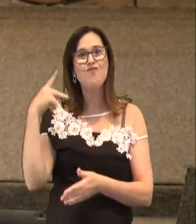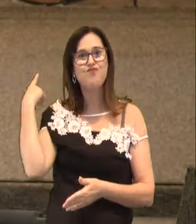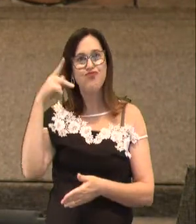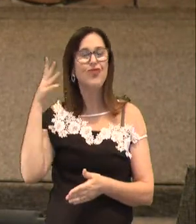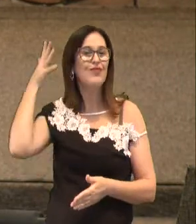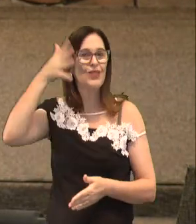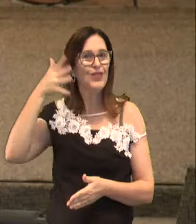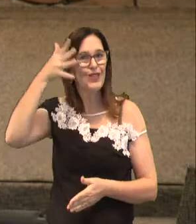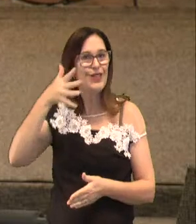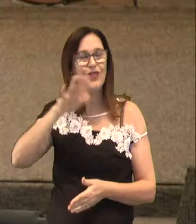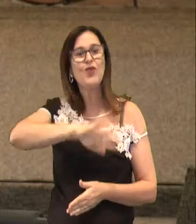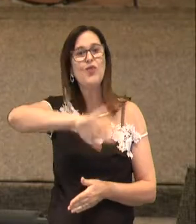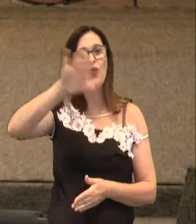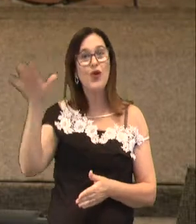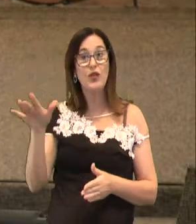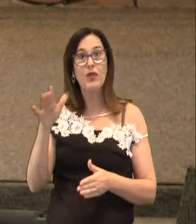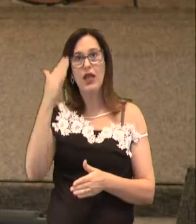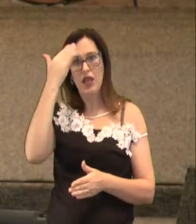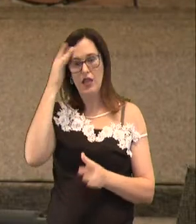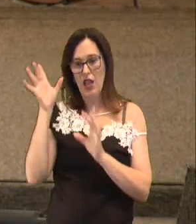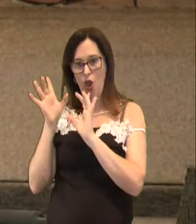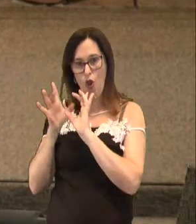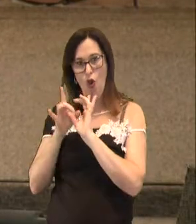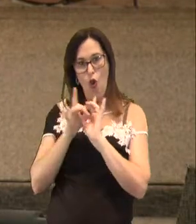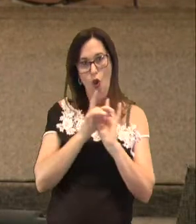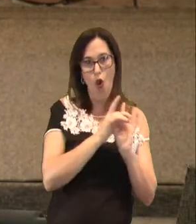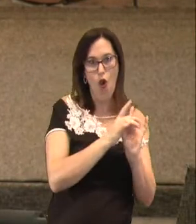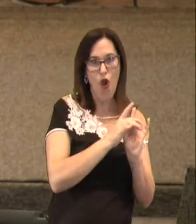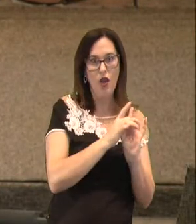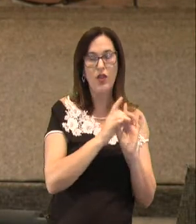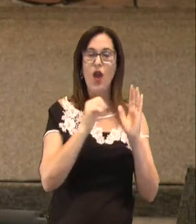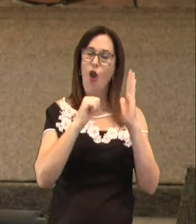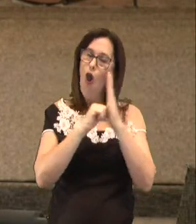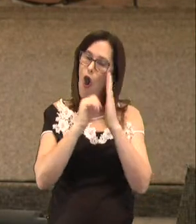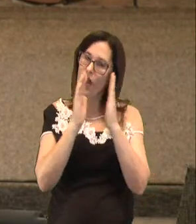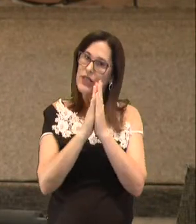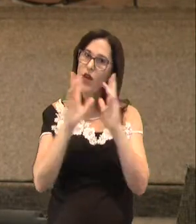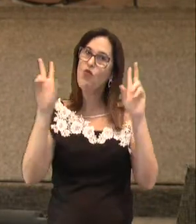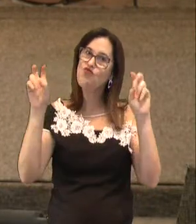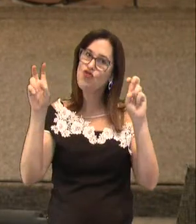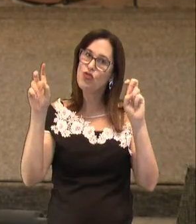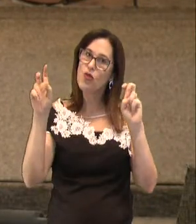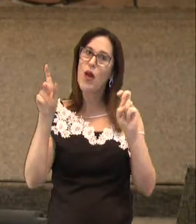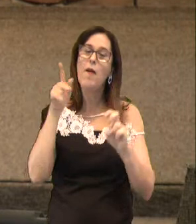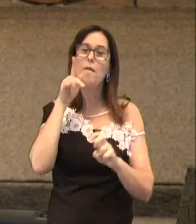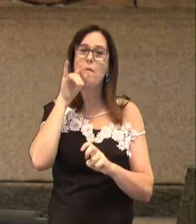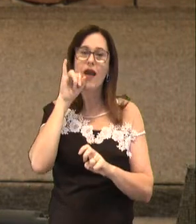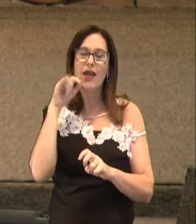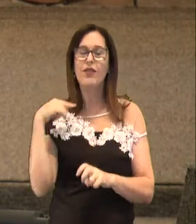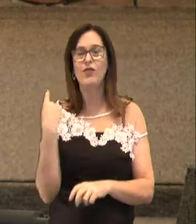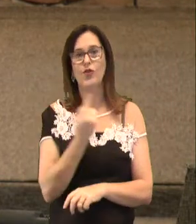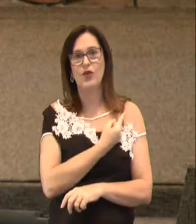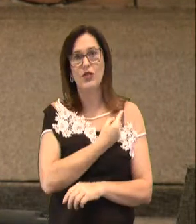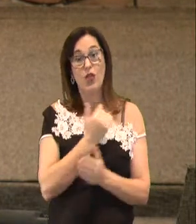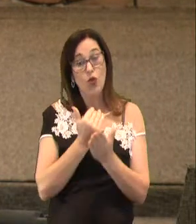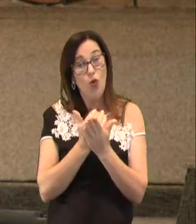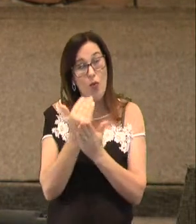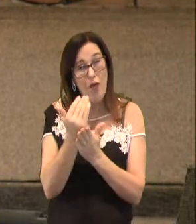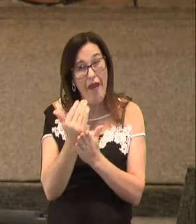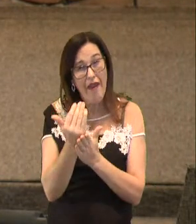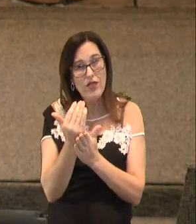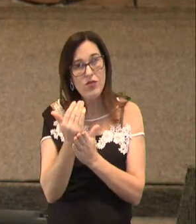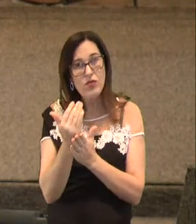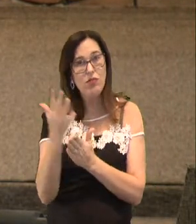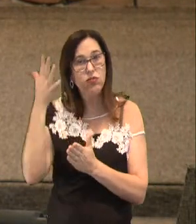entendermos o contexto da chamada oração do Pai Nosso, nós temos no início do Sermão do Monte Jesus falando sobre